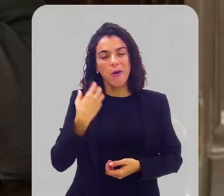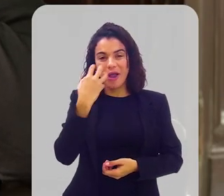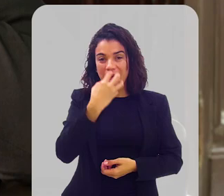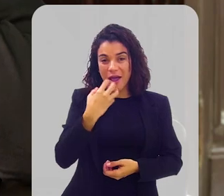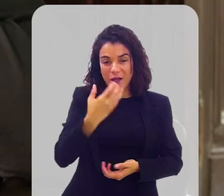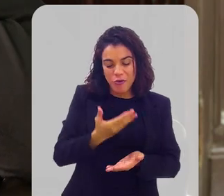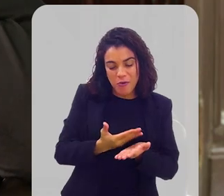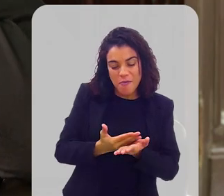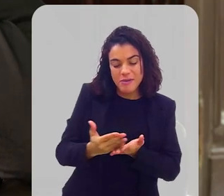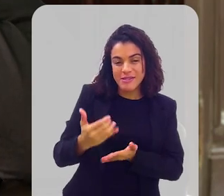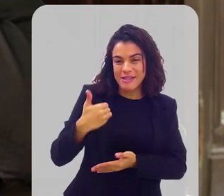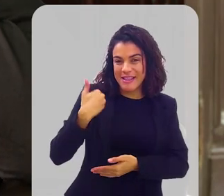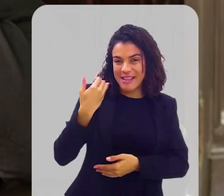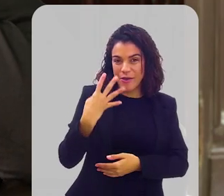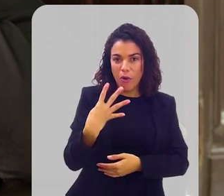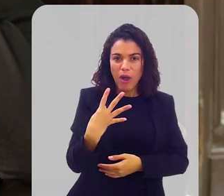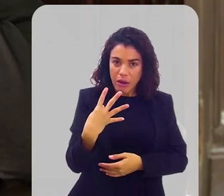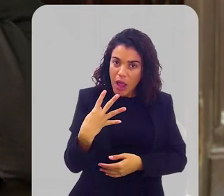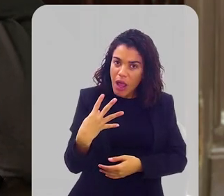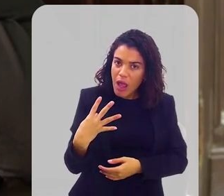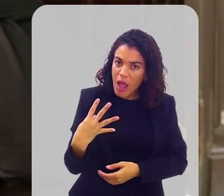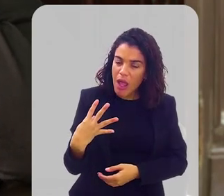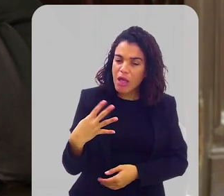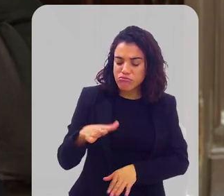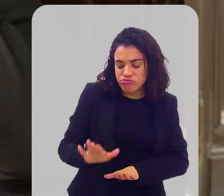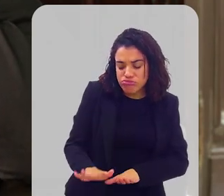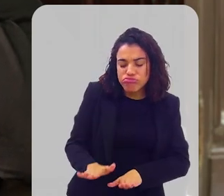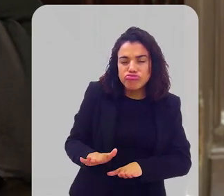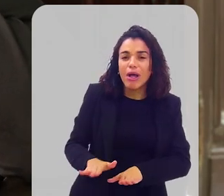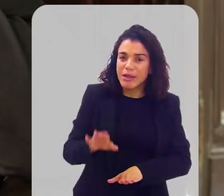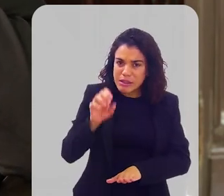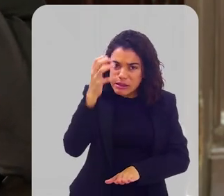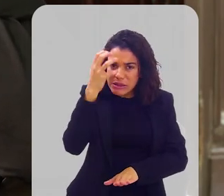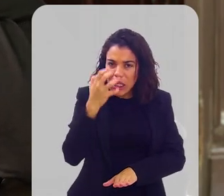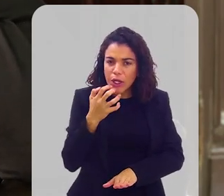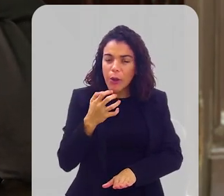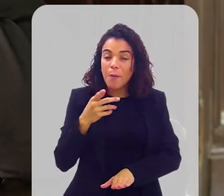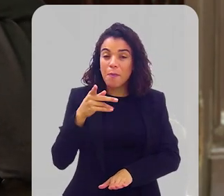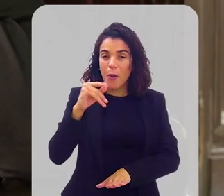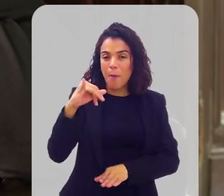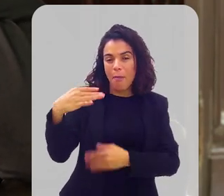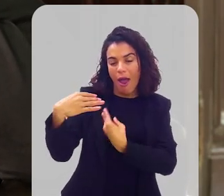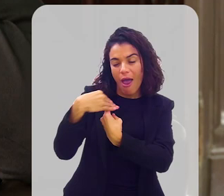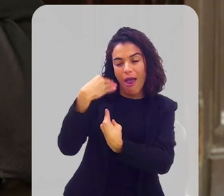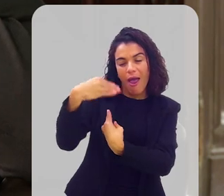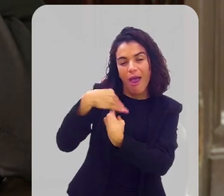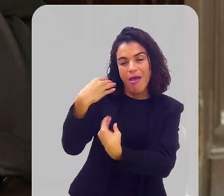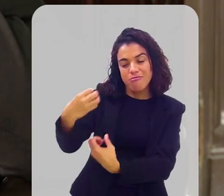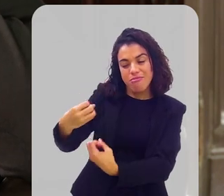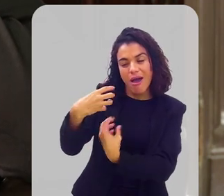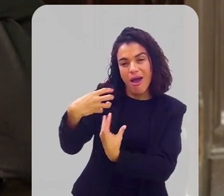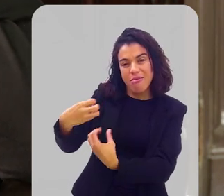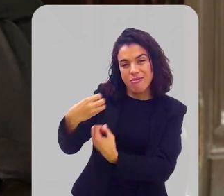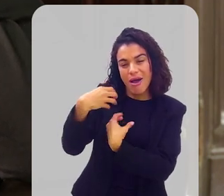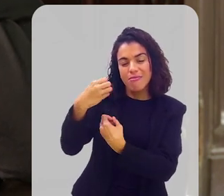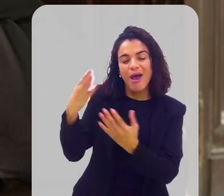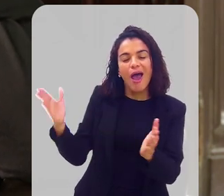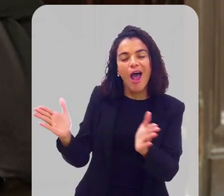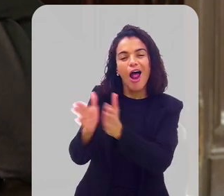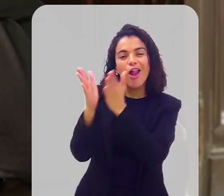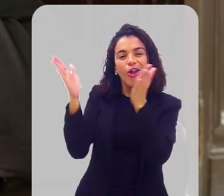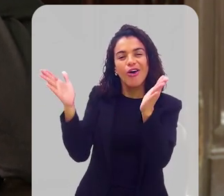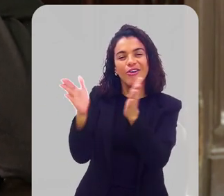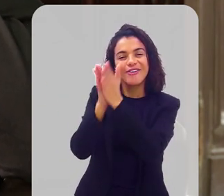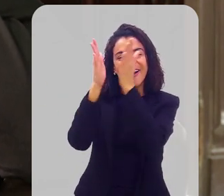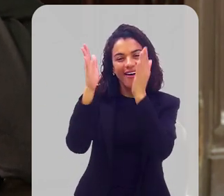já desde os meus 4 anos. Quatro anos, é? Desde pequena. Sério? Meu pai me instruiu, né? Me ensinou a louvar